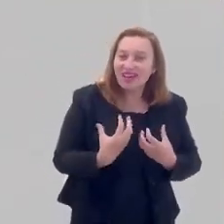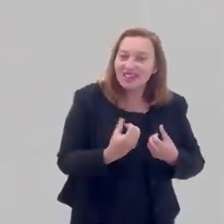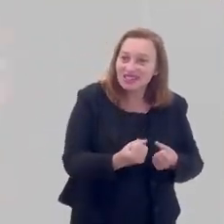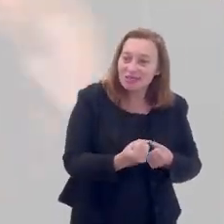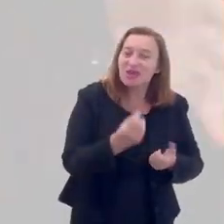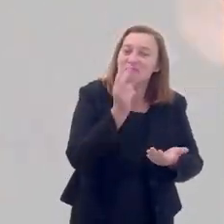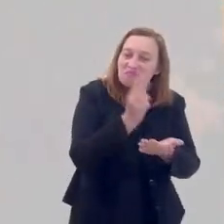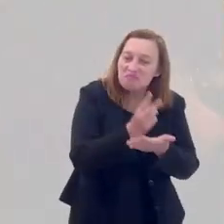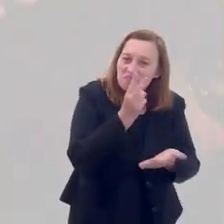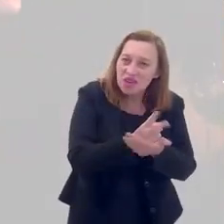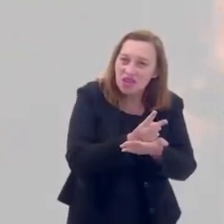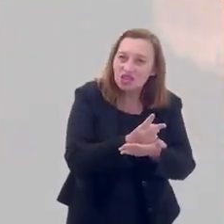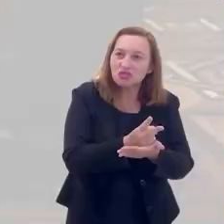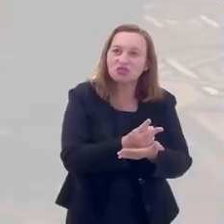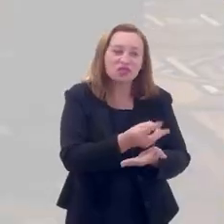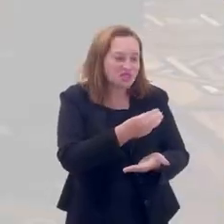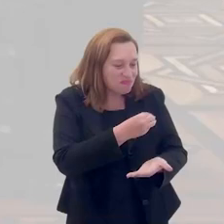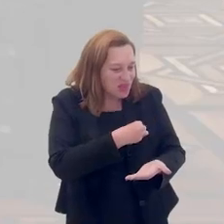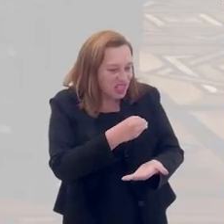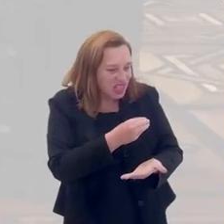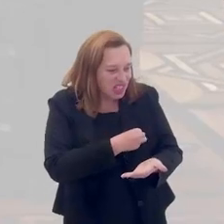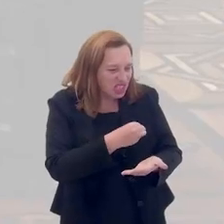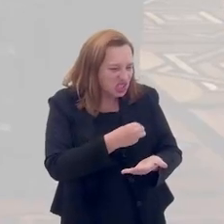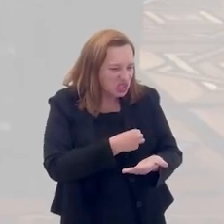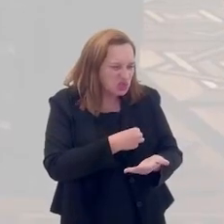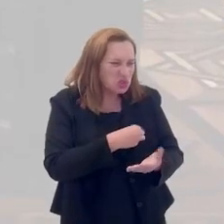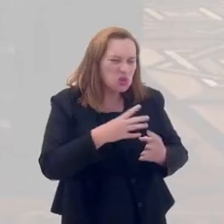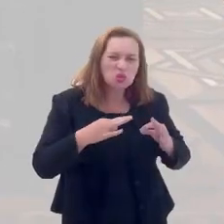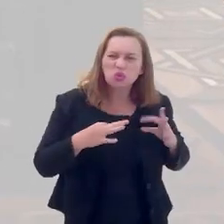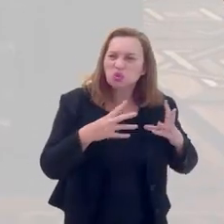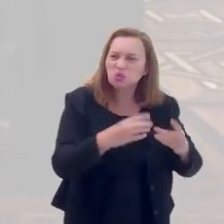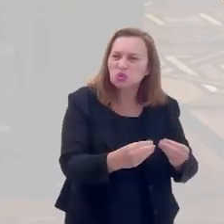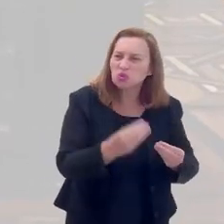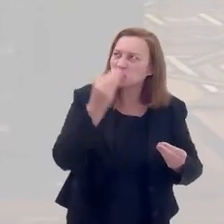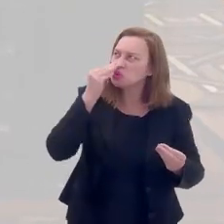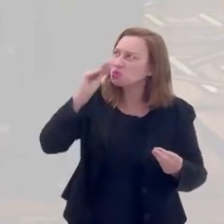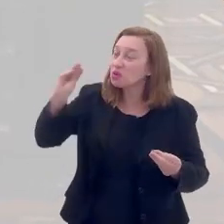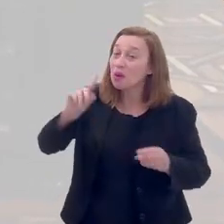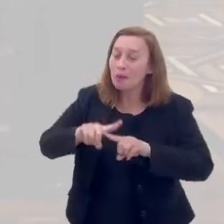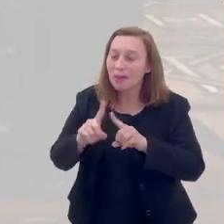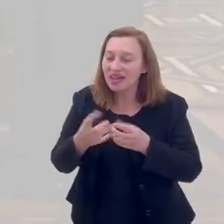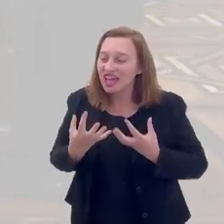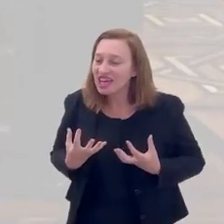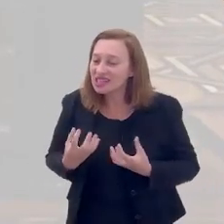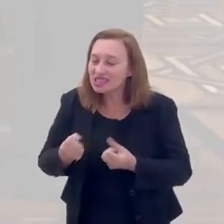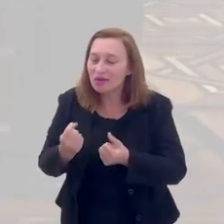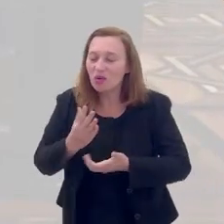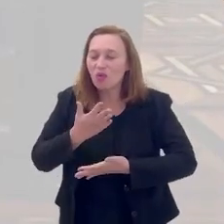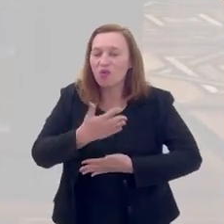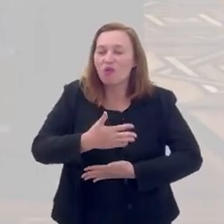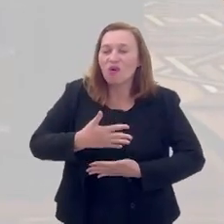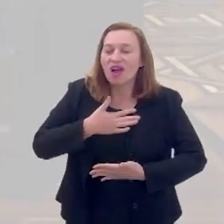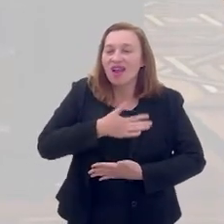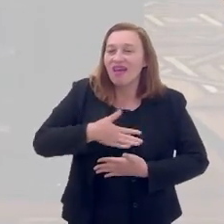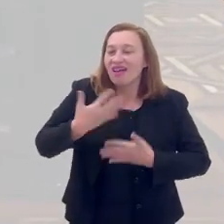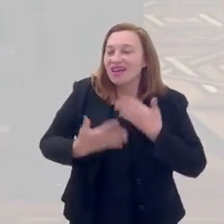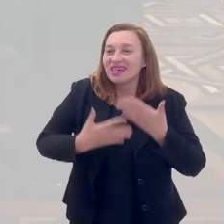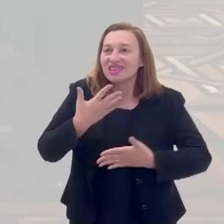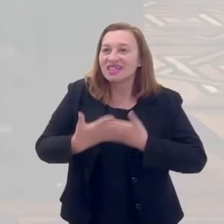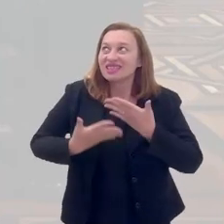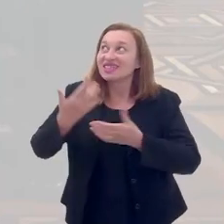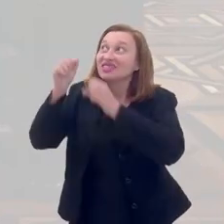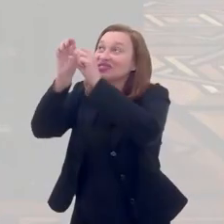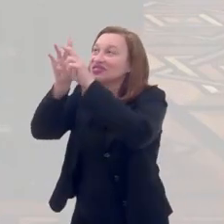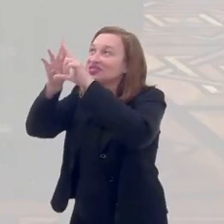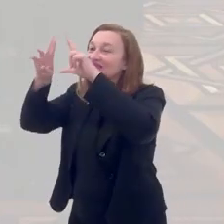receber mesmo você ter ido feito que fez e o recebe com um anel com festa com alegria